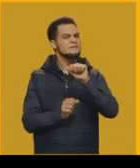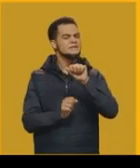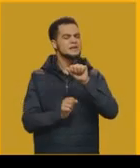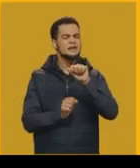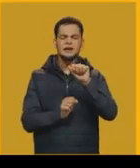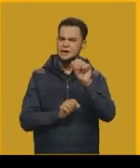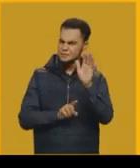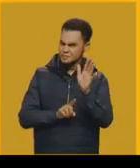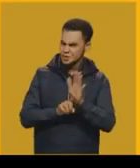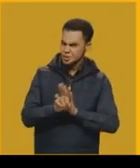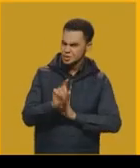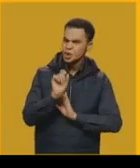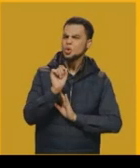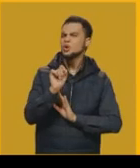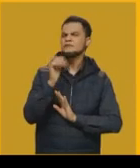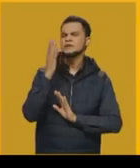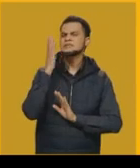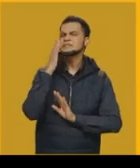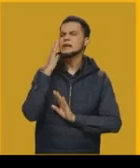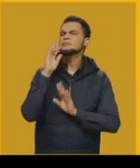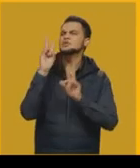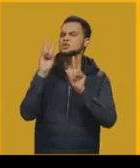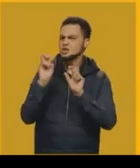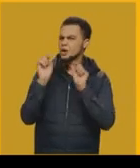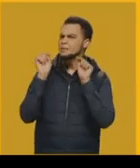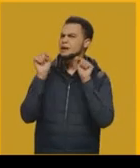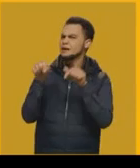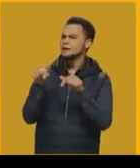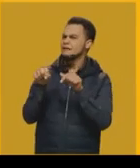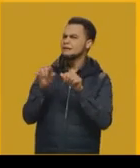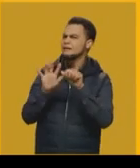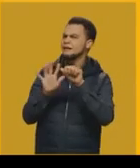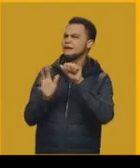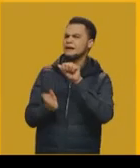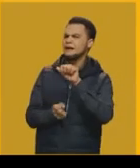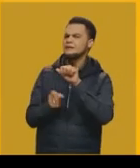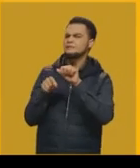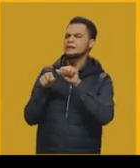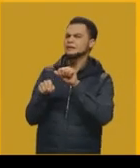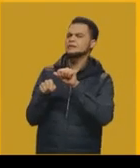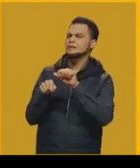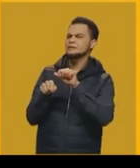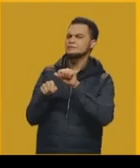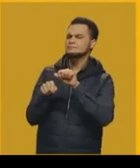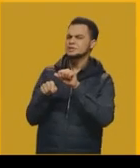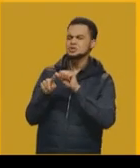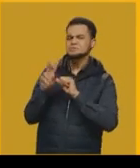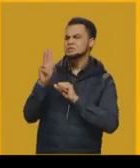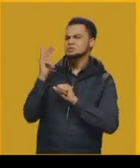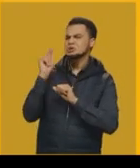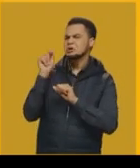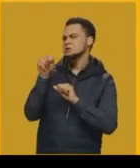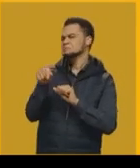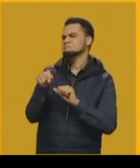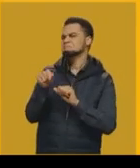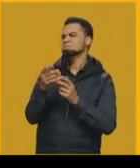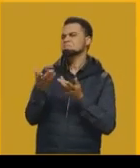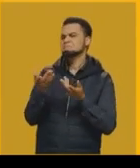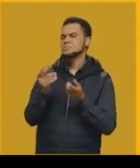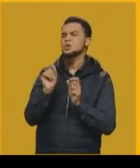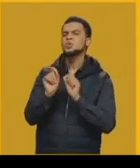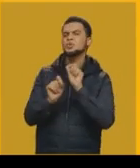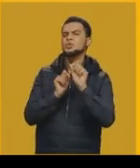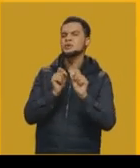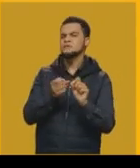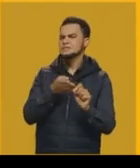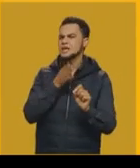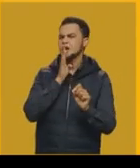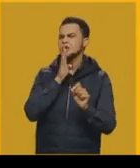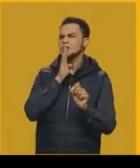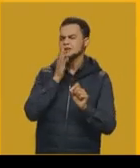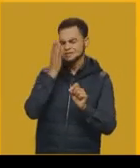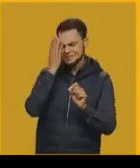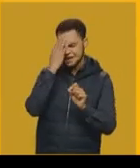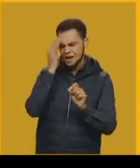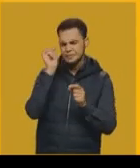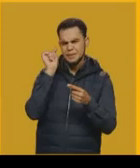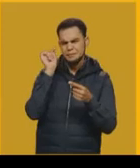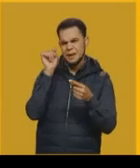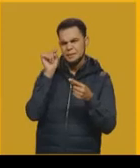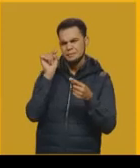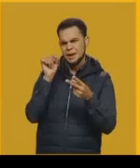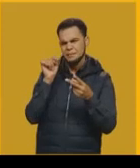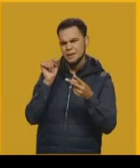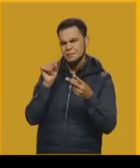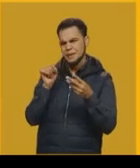sobre o continente africano? E sobre a história da África? Qual informação, qual conhecimento que você tem? Né? Como